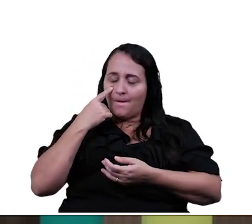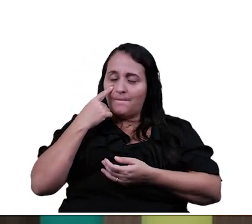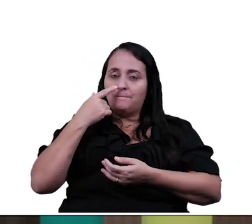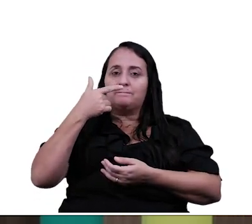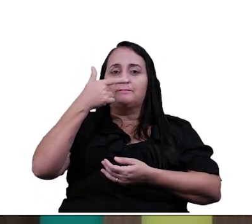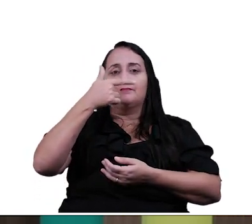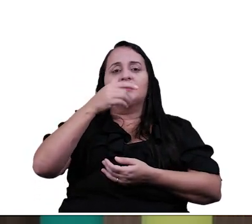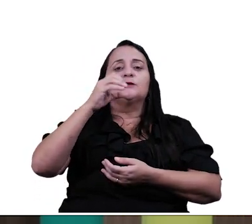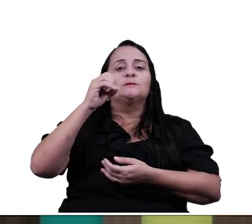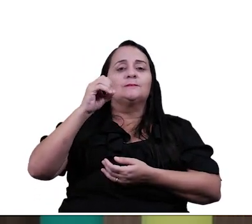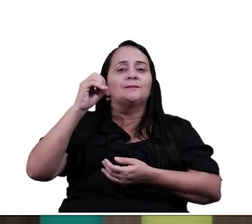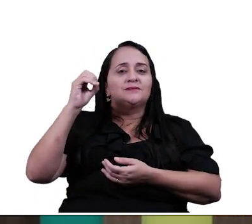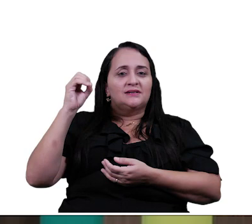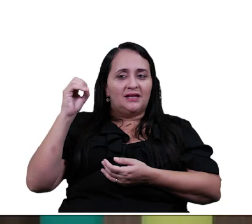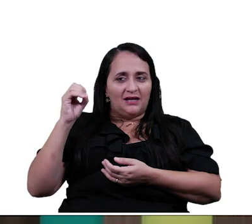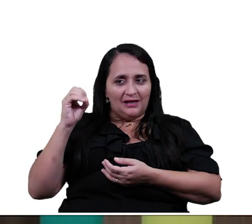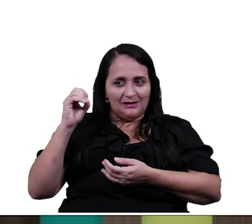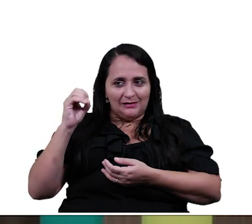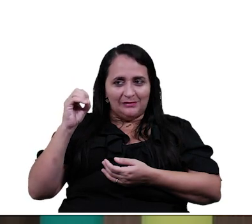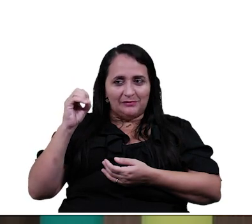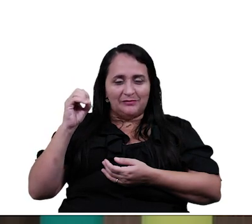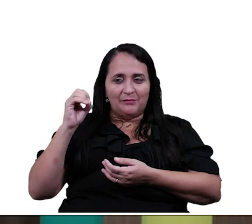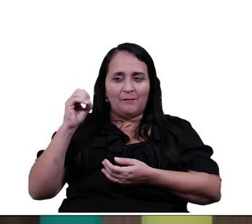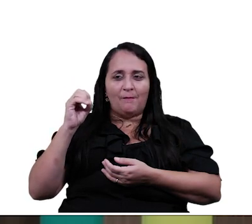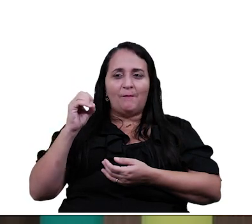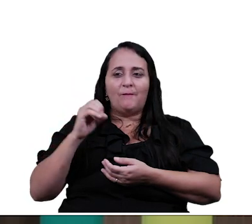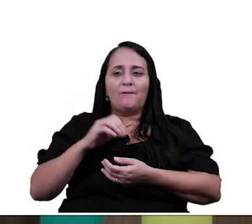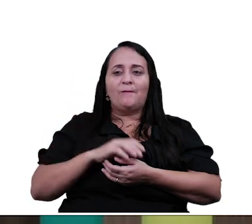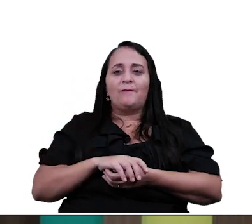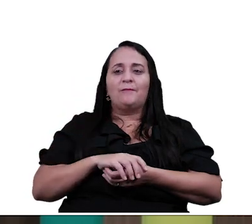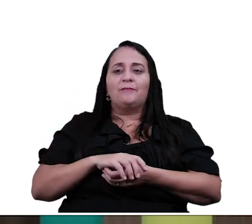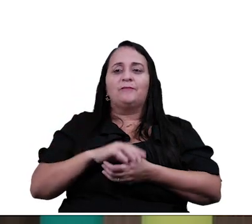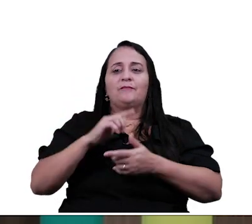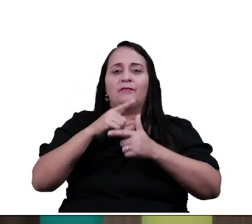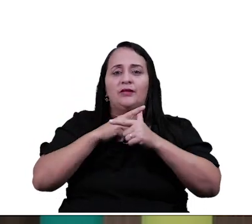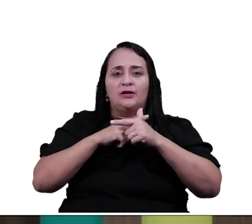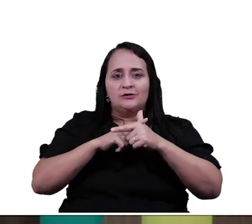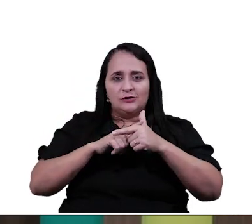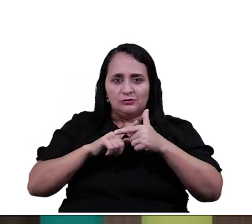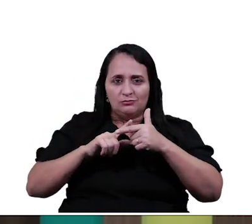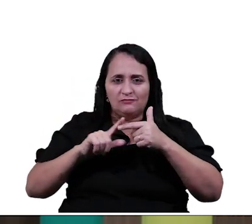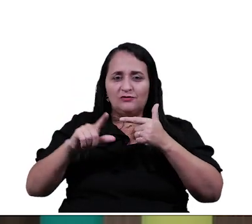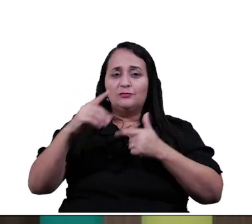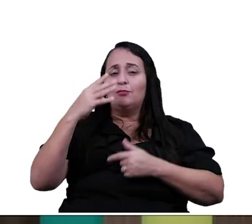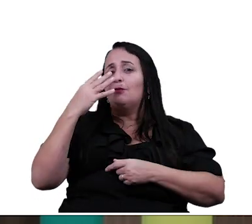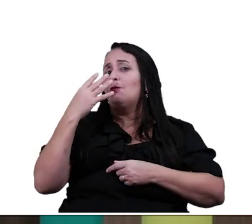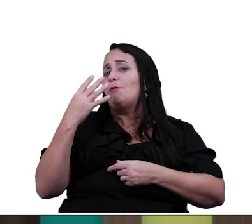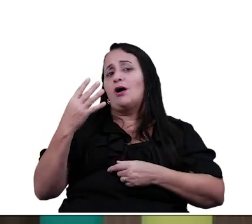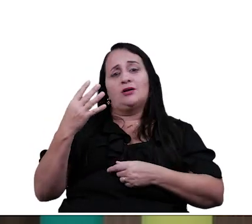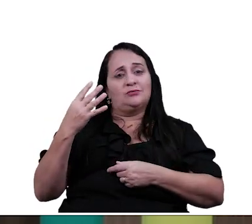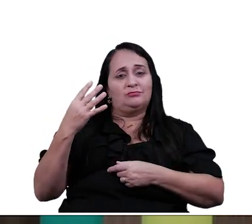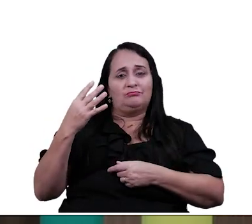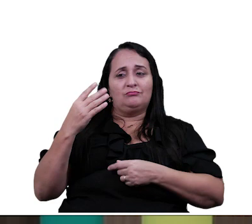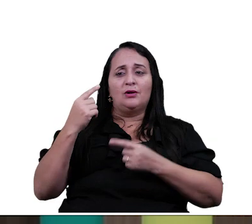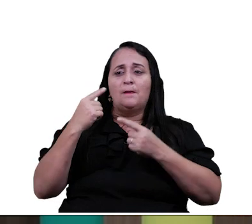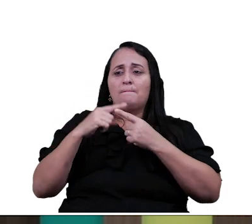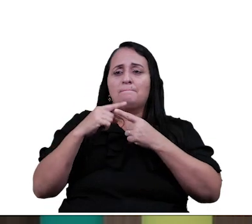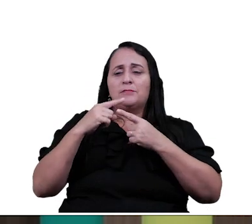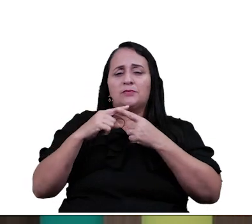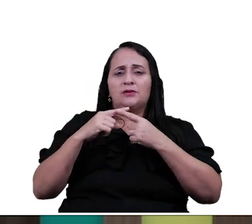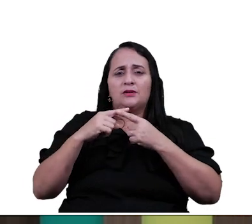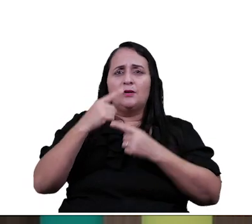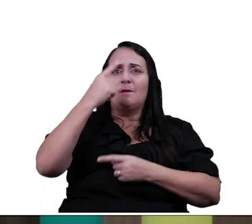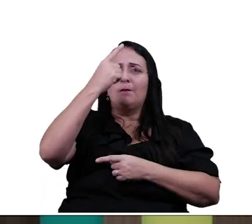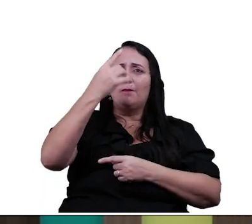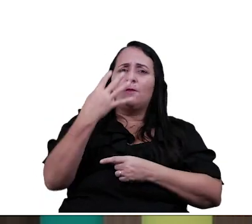os mesmos 200, né? E dividir por 4, porque 1 quarto é